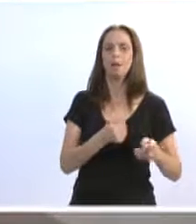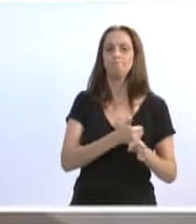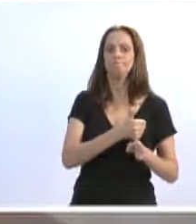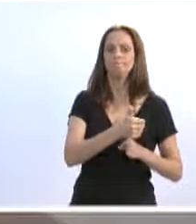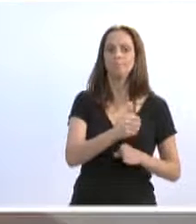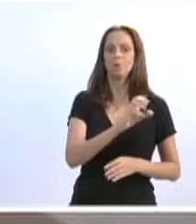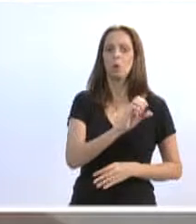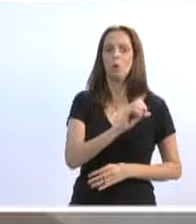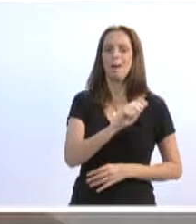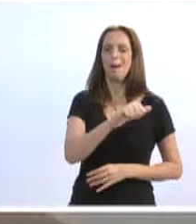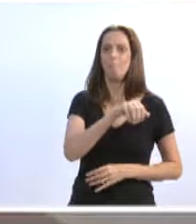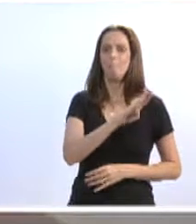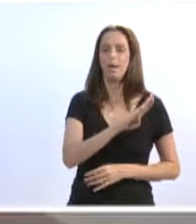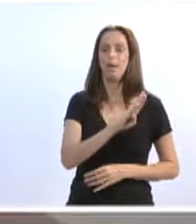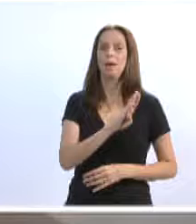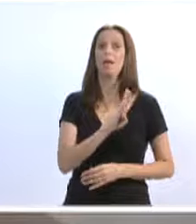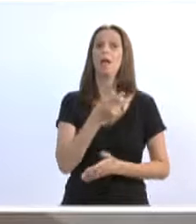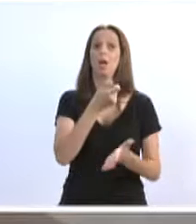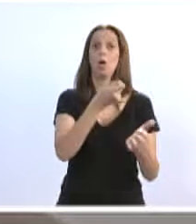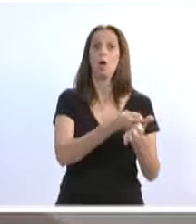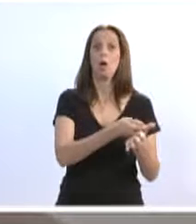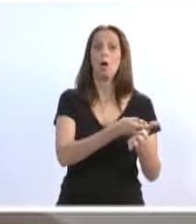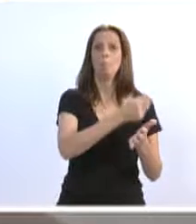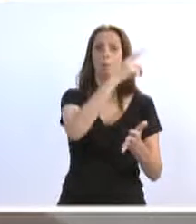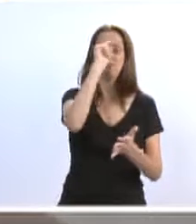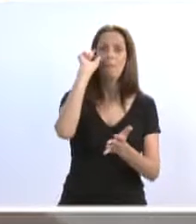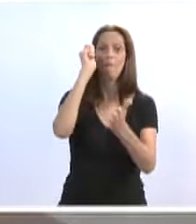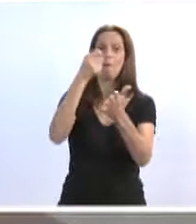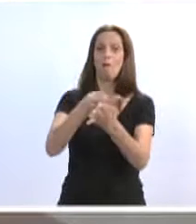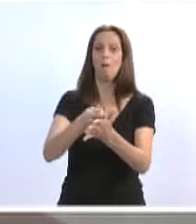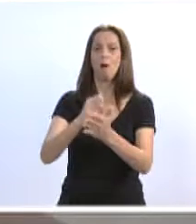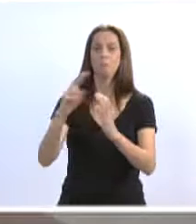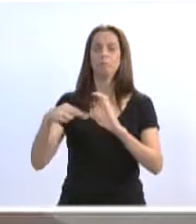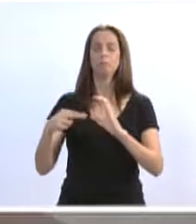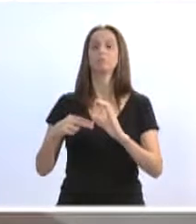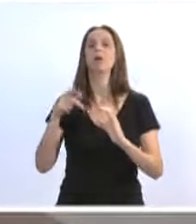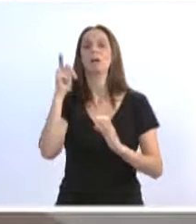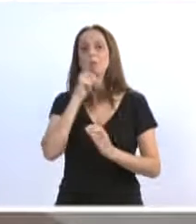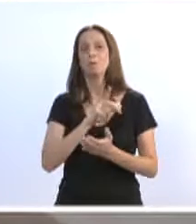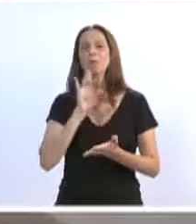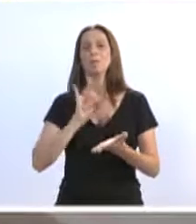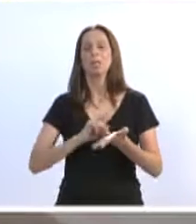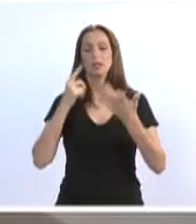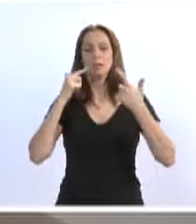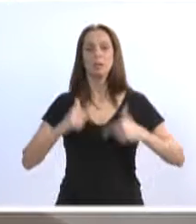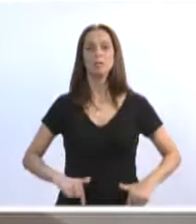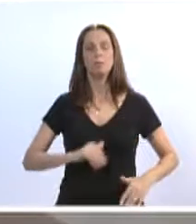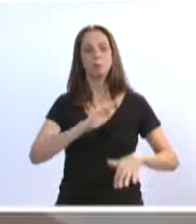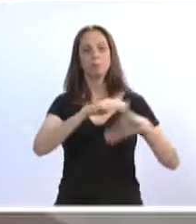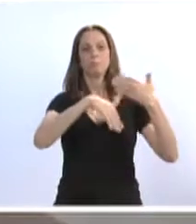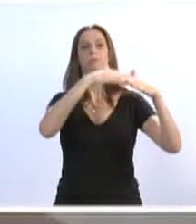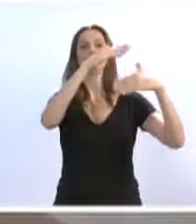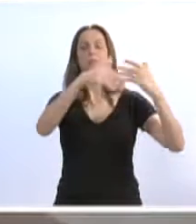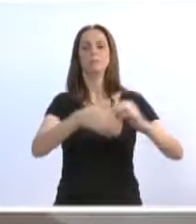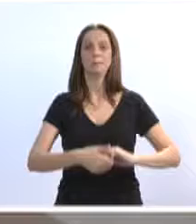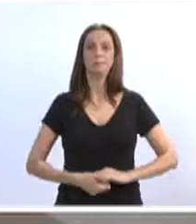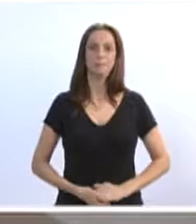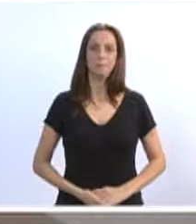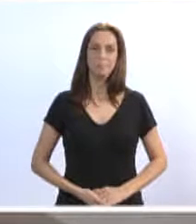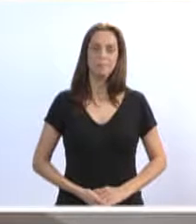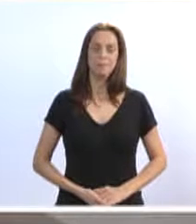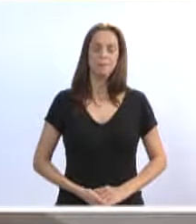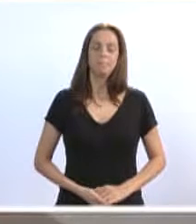tem cobrado transparência e promovido avanços no município de Blumenau. Então, eu